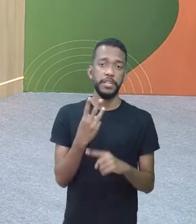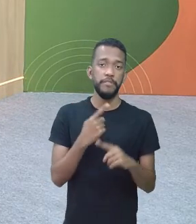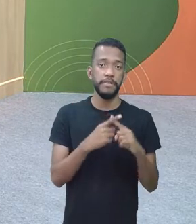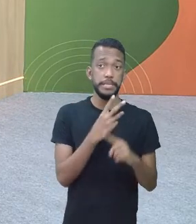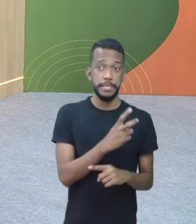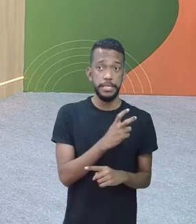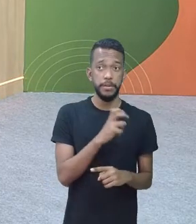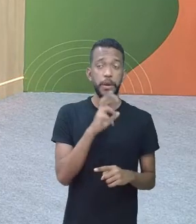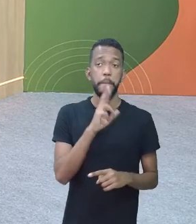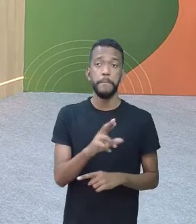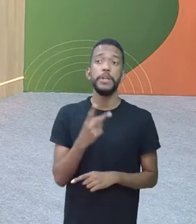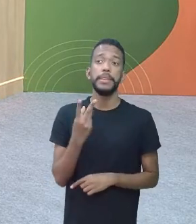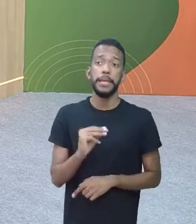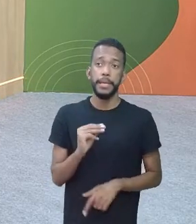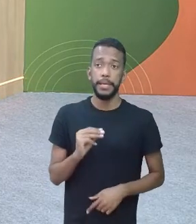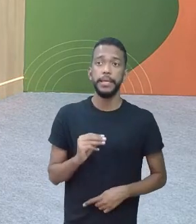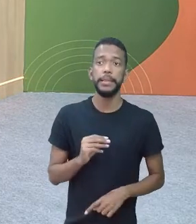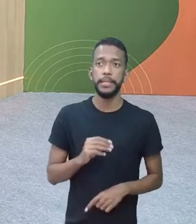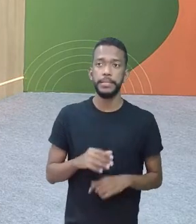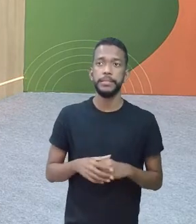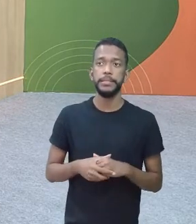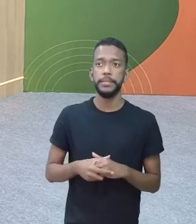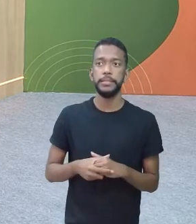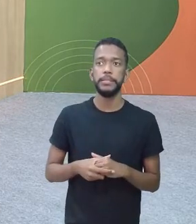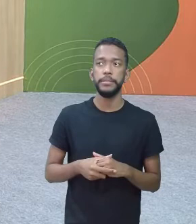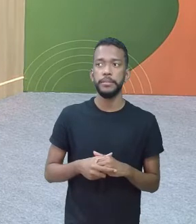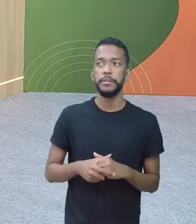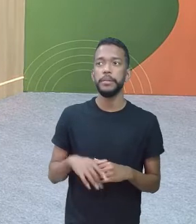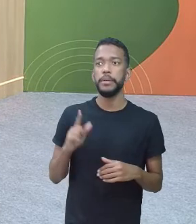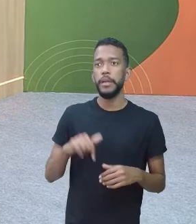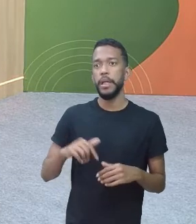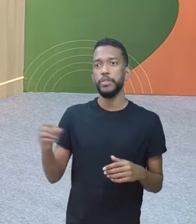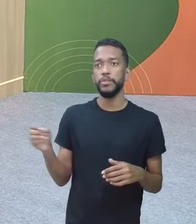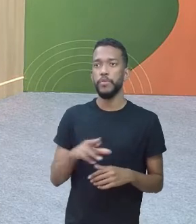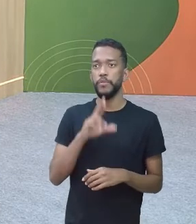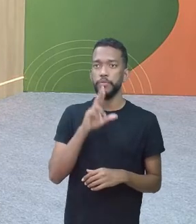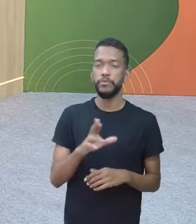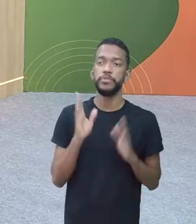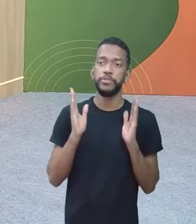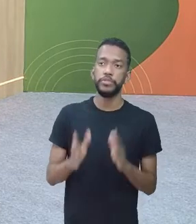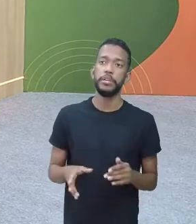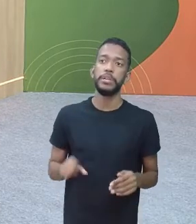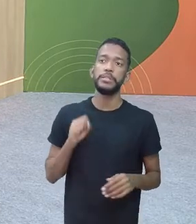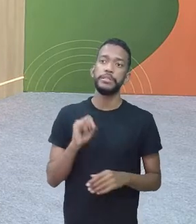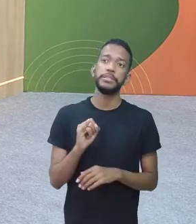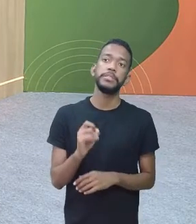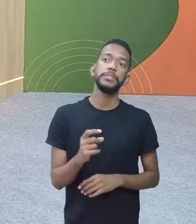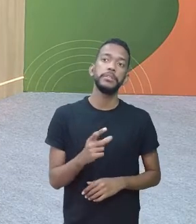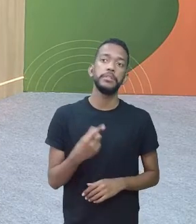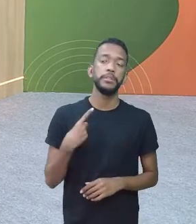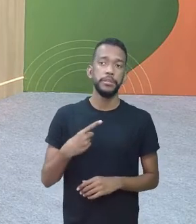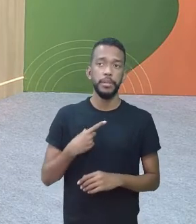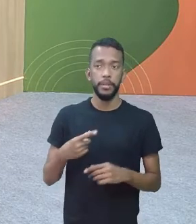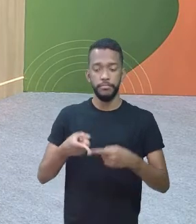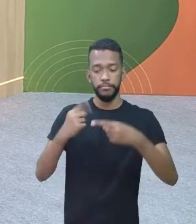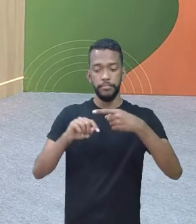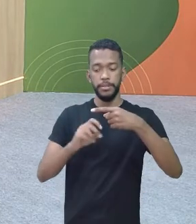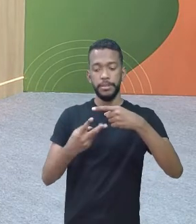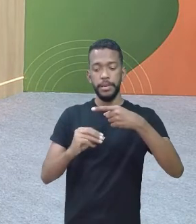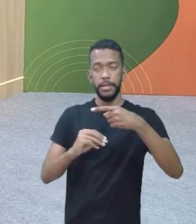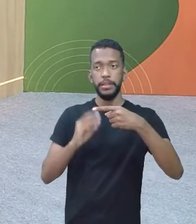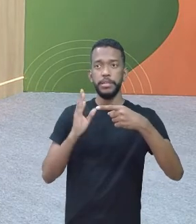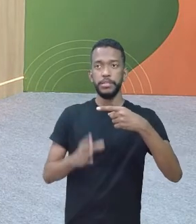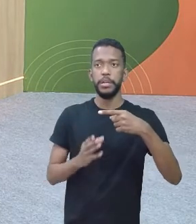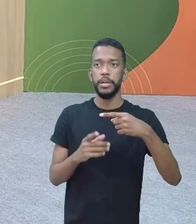vai me dar 30, que vai ser o meu novo denominador. E quando a gente acha esse novo denominador 30, eu tenho que